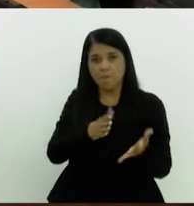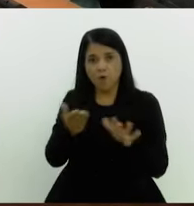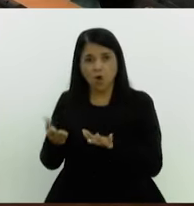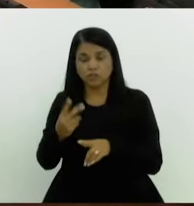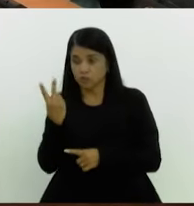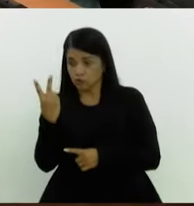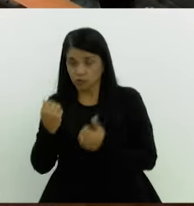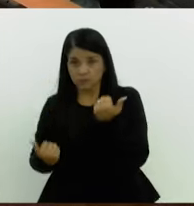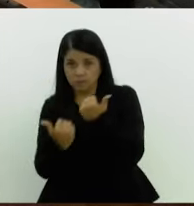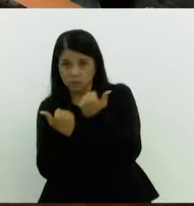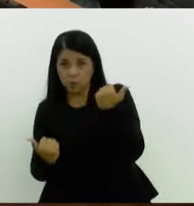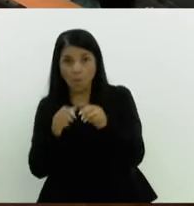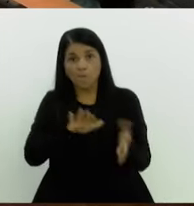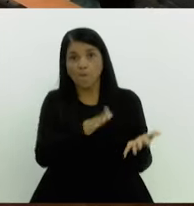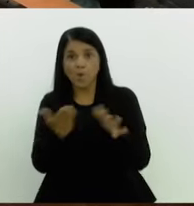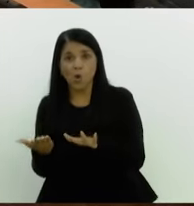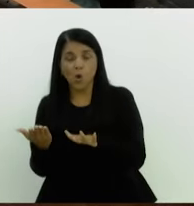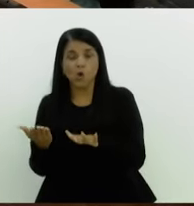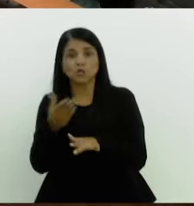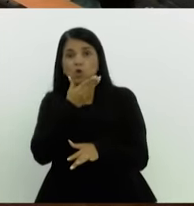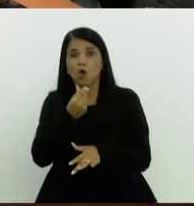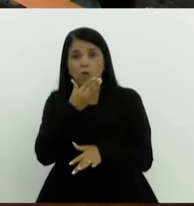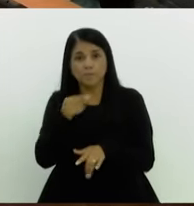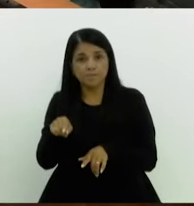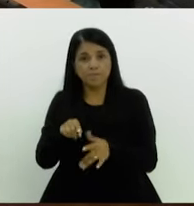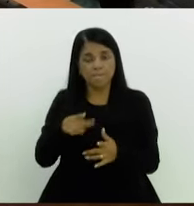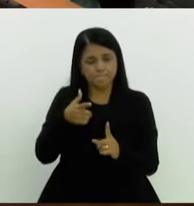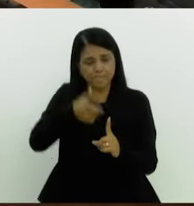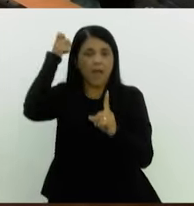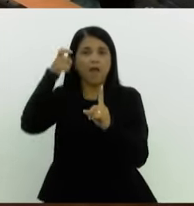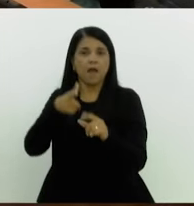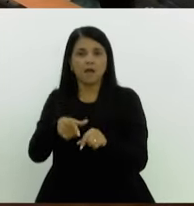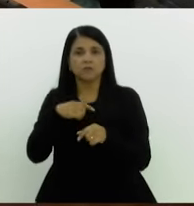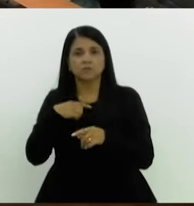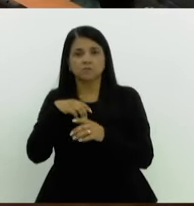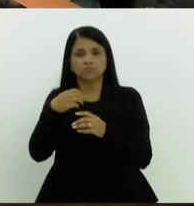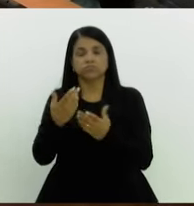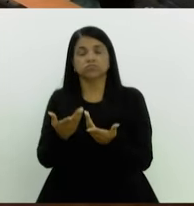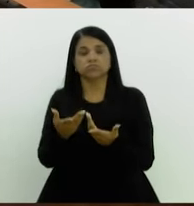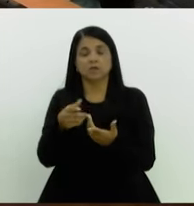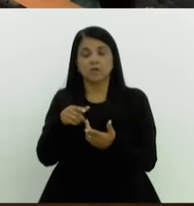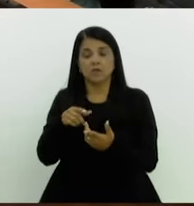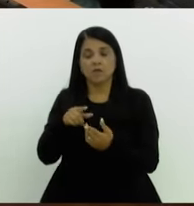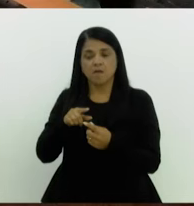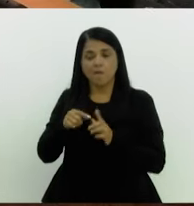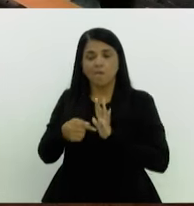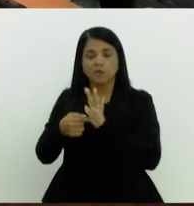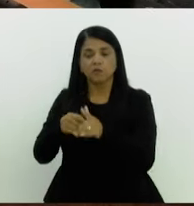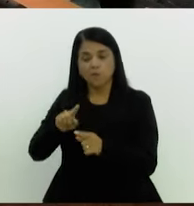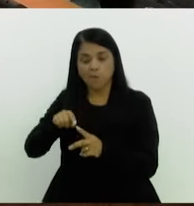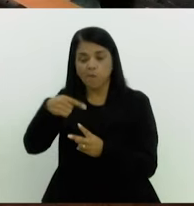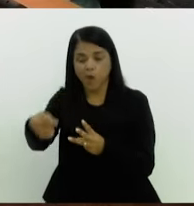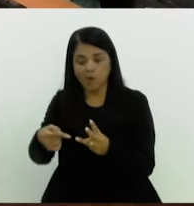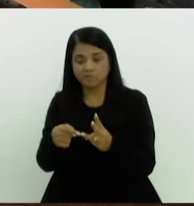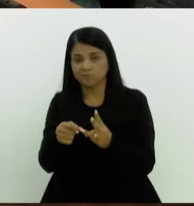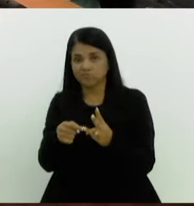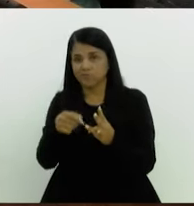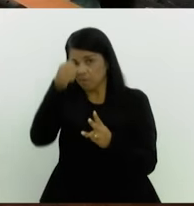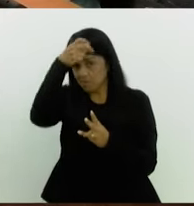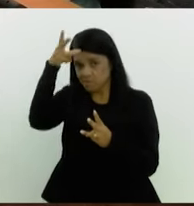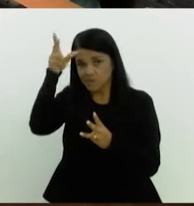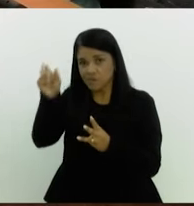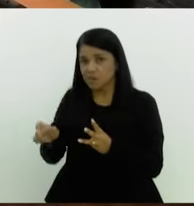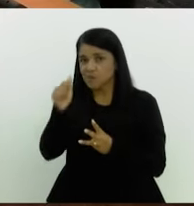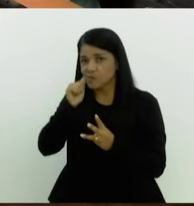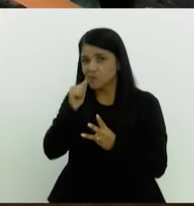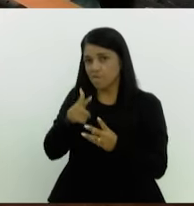assessores executados assassinados brutalmente num sinal de que ela seria a próxima vítima e nós vemos